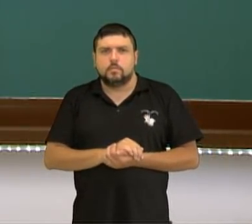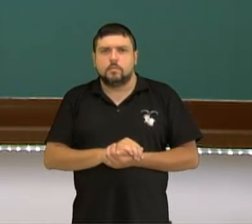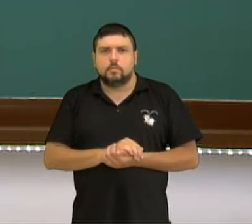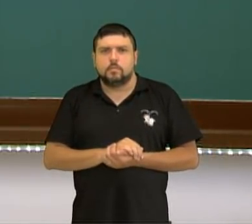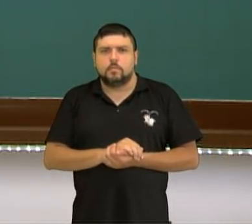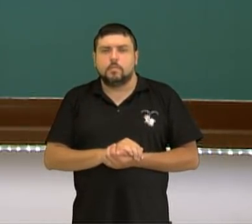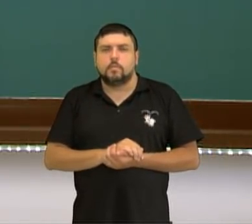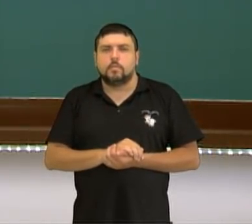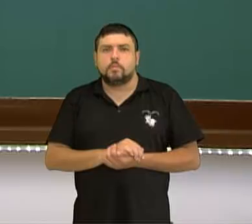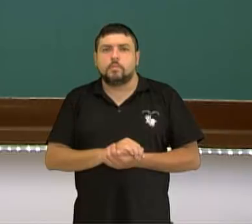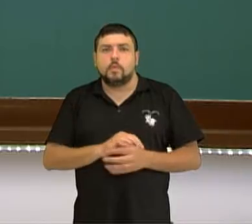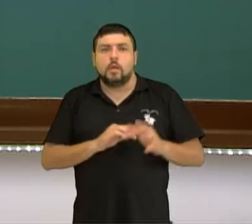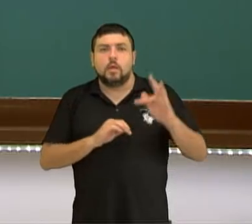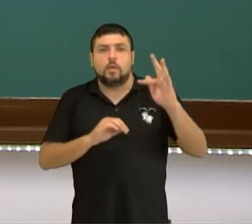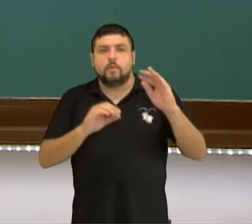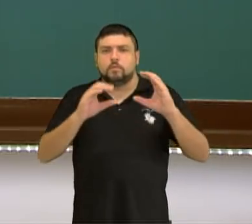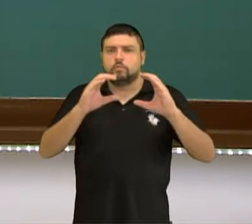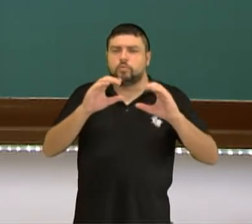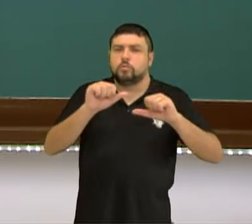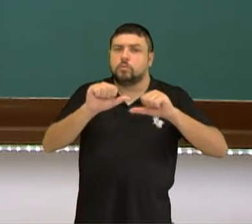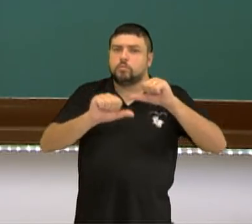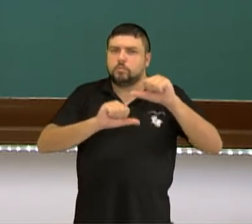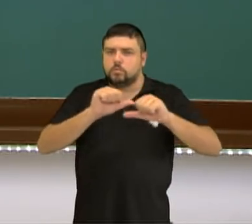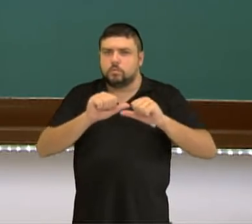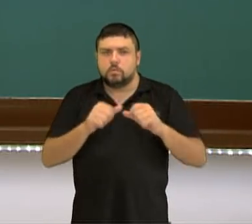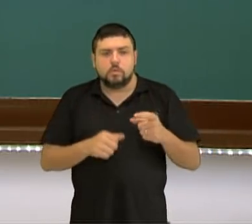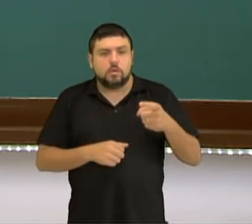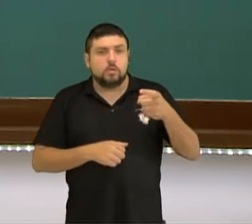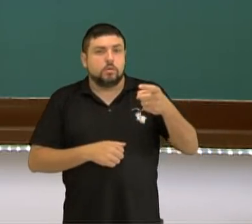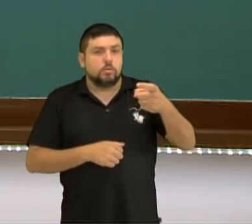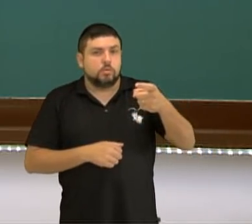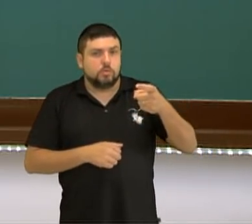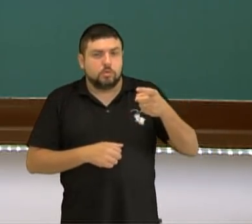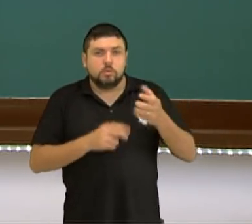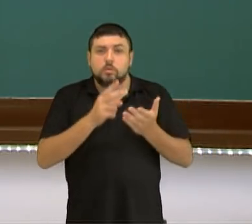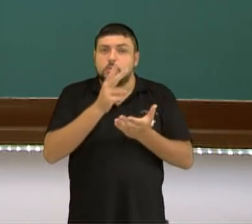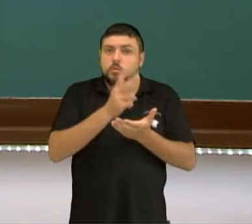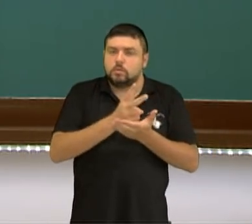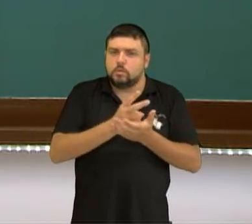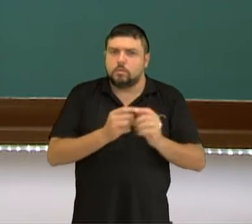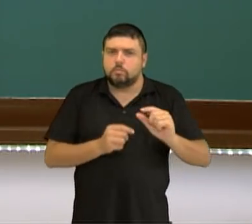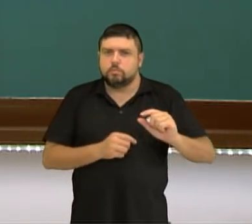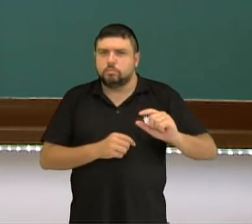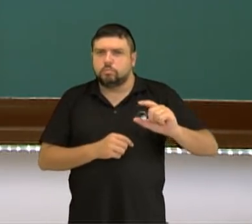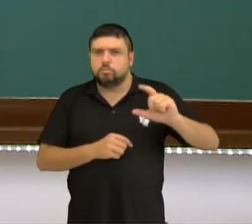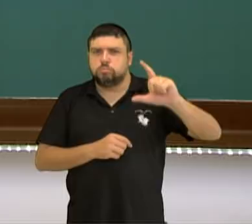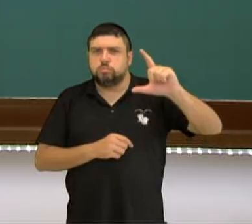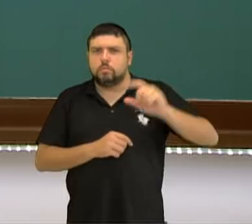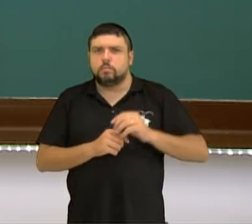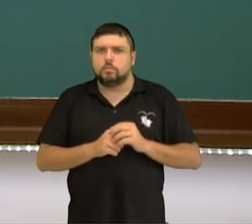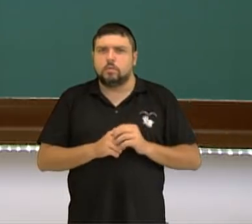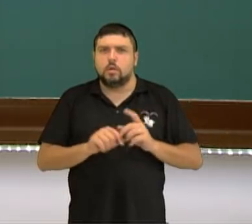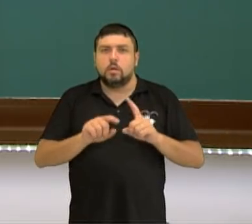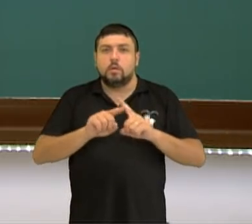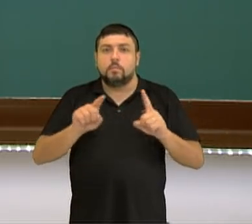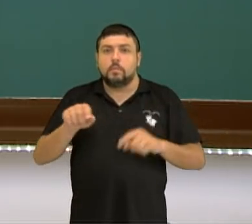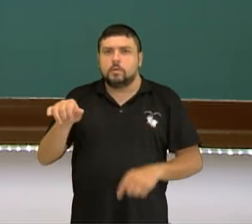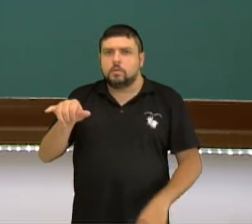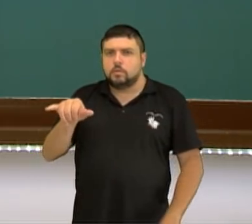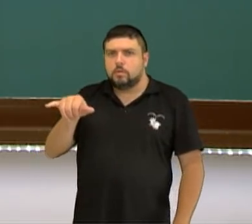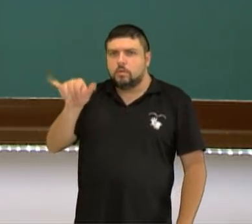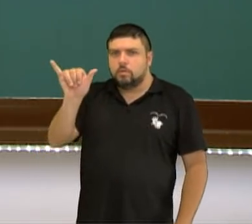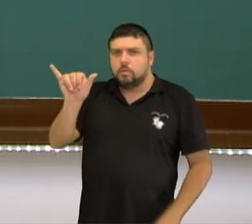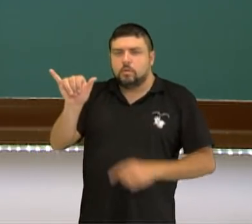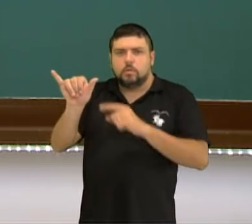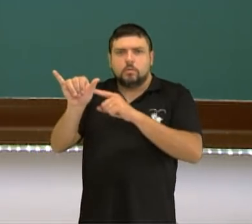a função, não tem problema. Valores do x sempre aumentando. No entanto, os valores de y, que são os